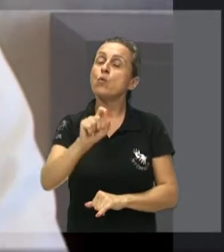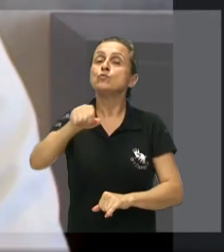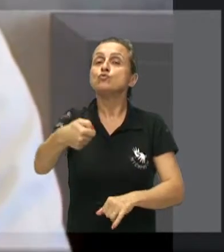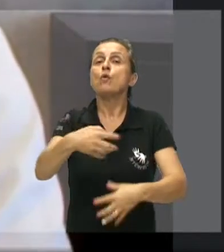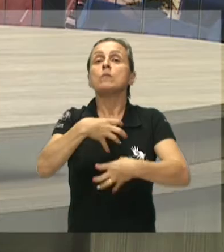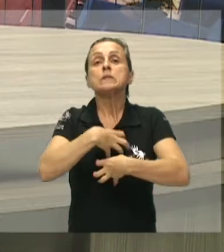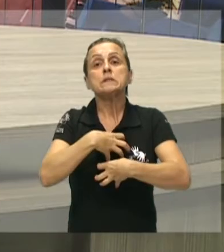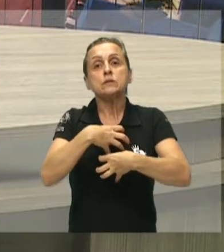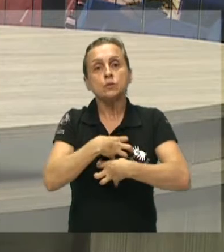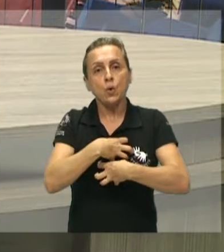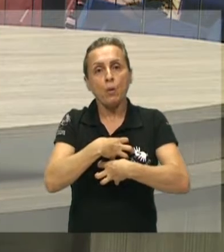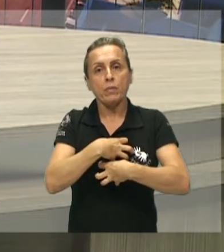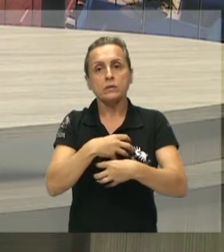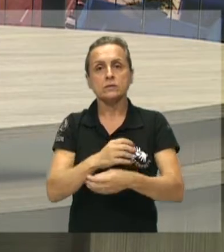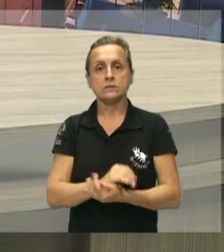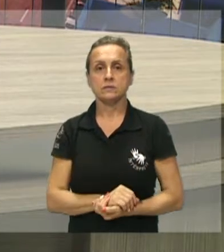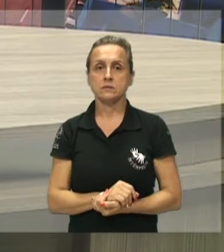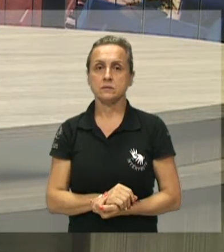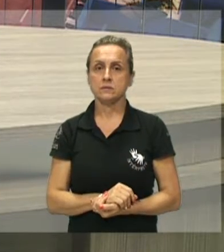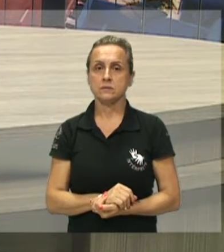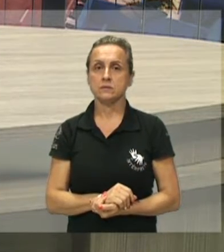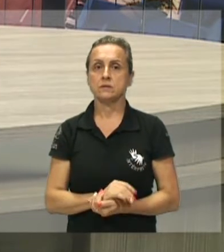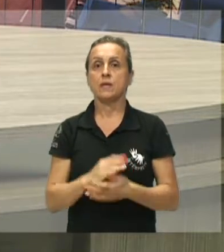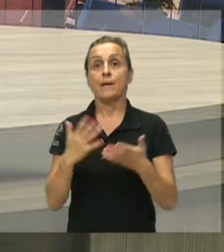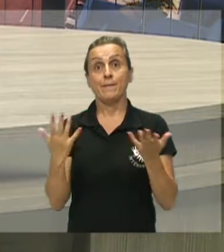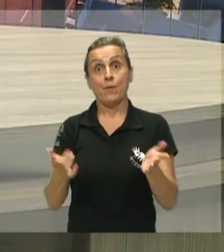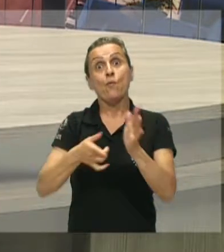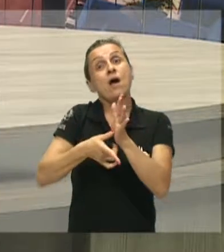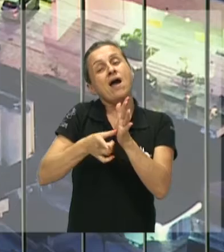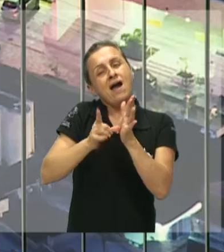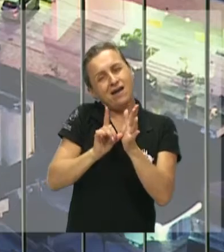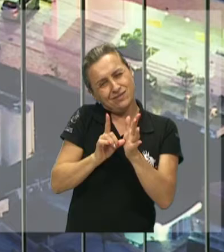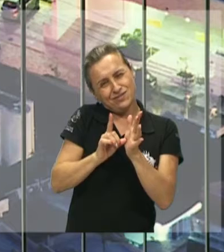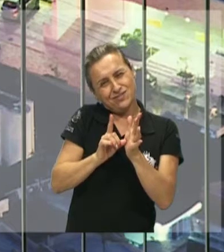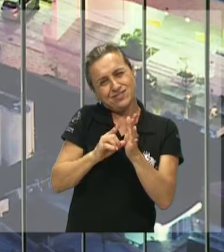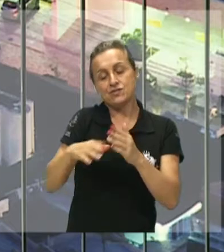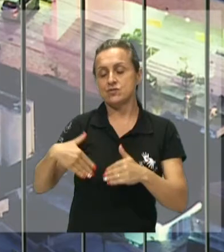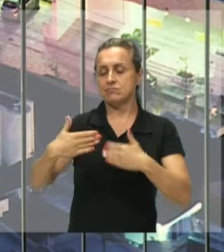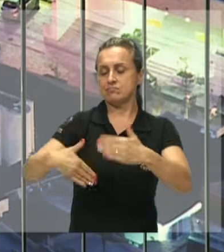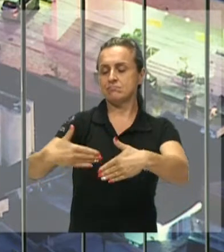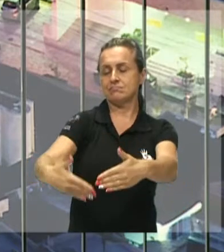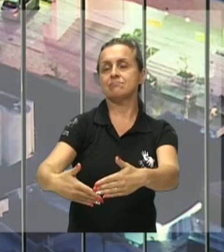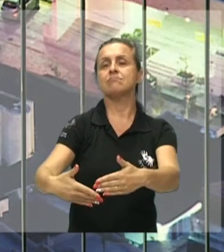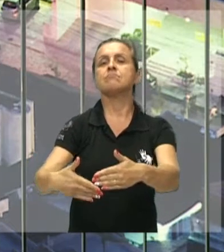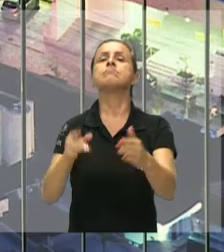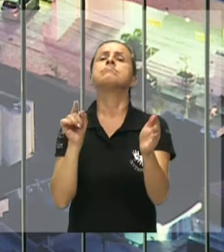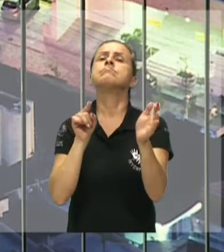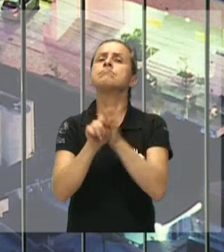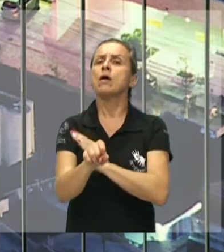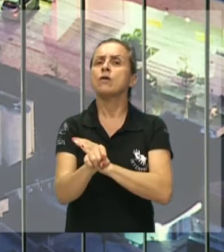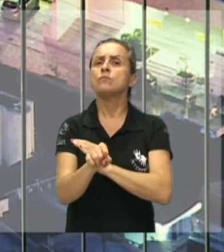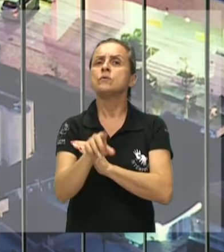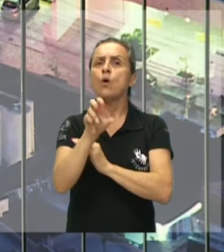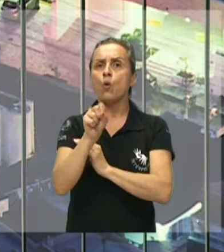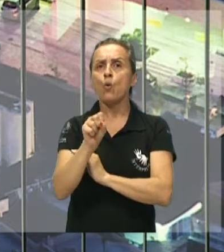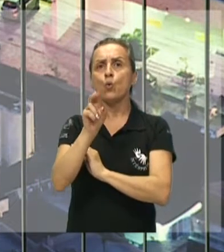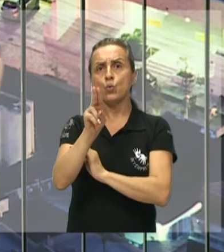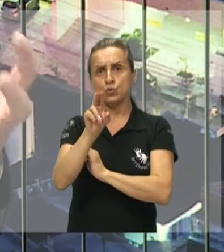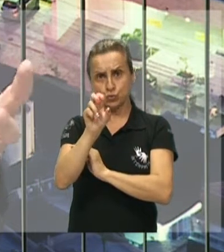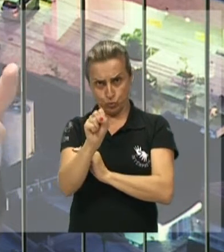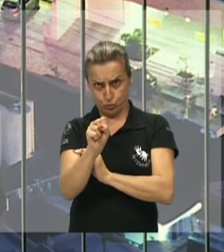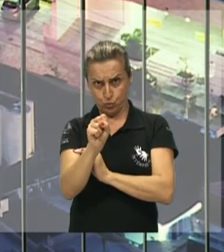interessante. Doutor, ou se quer fazer um adendo. Antes de prosseguir, eu queria que o senhor falasse se o SUS tem disponibilizado